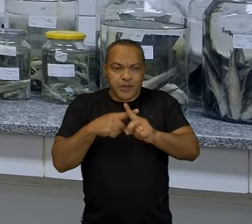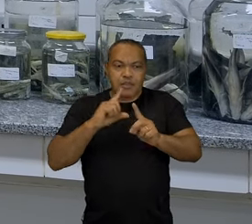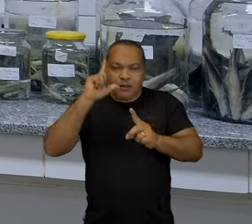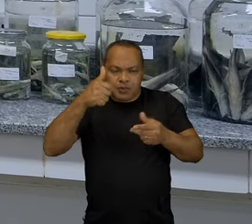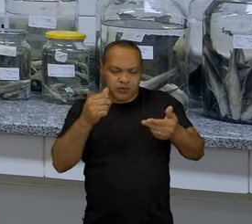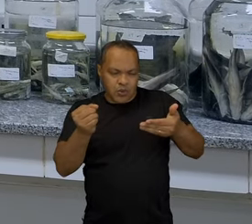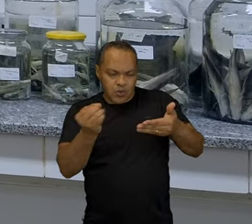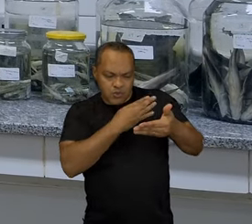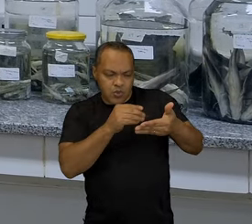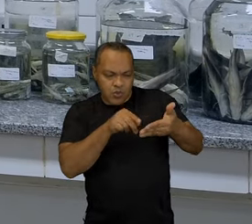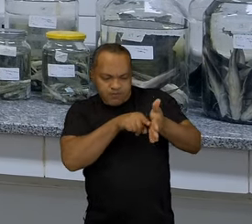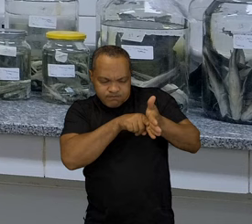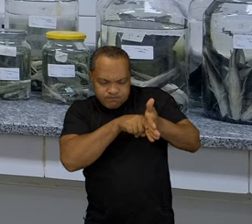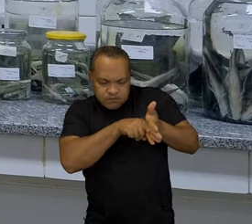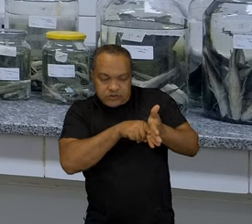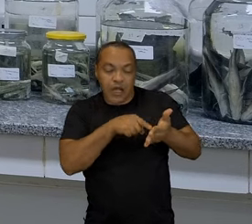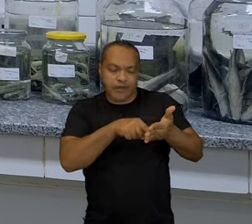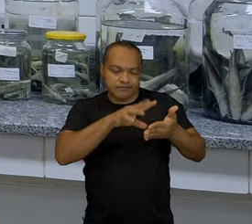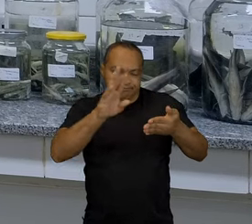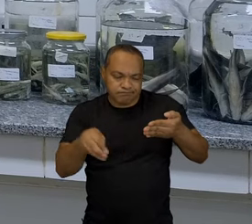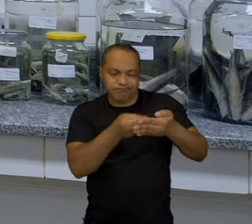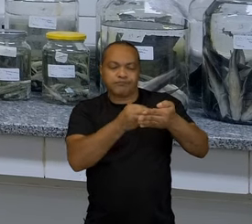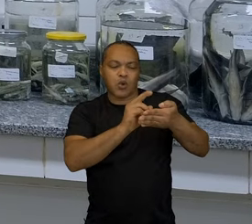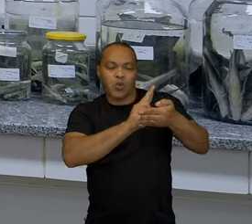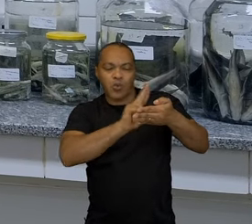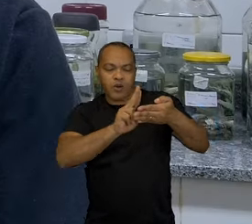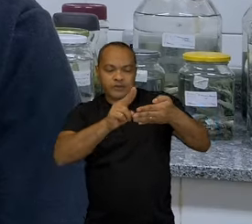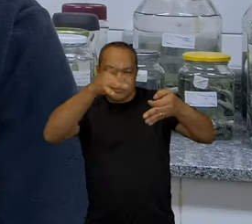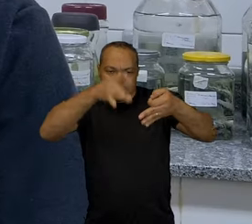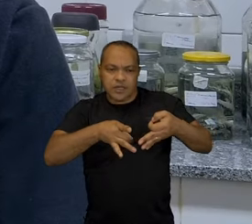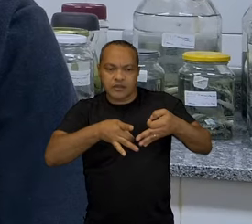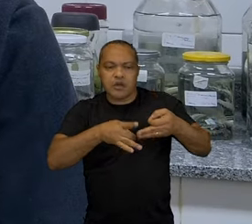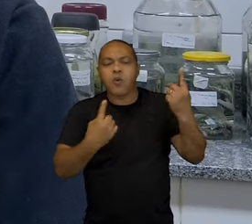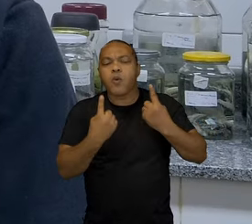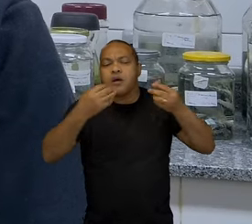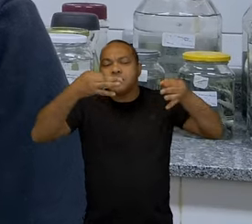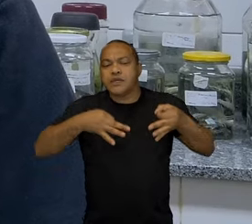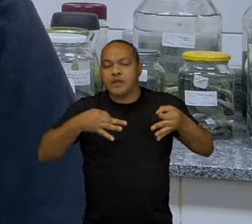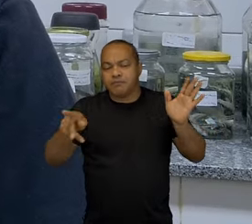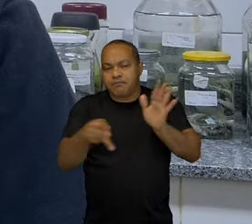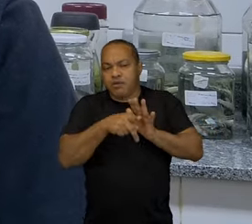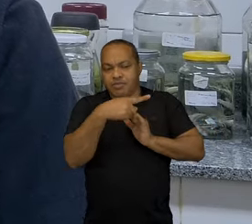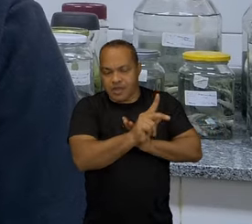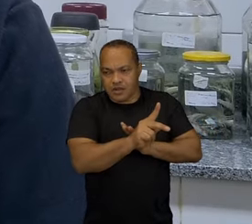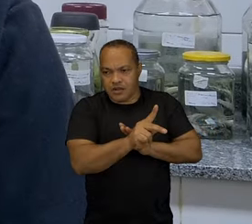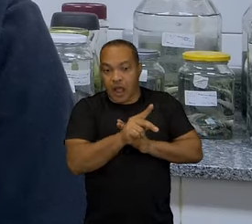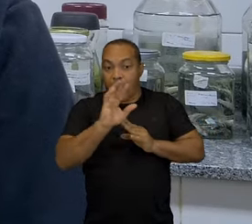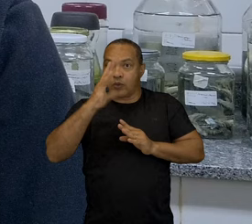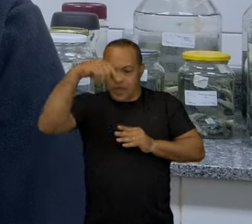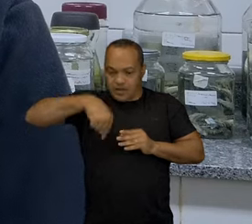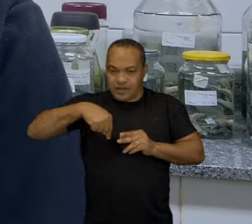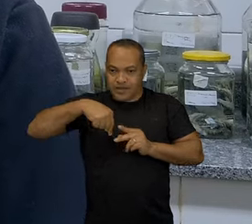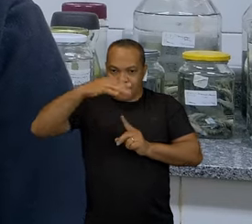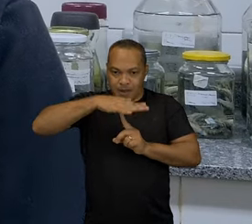desses novos estudos é que será possível determinar qual é exatamente a espécie que ocorre aqui na